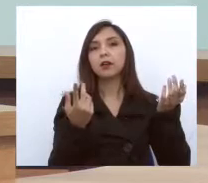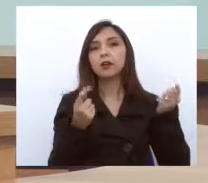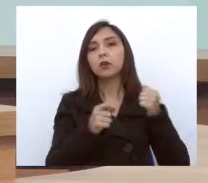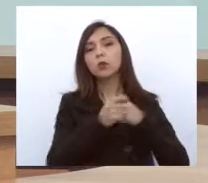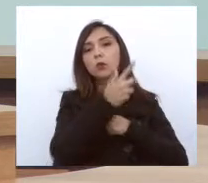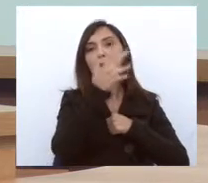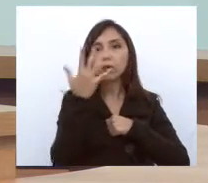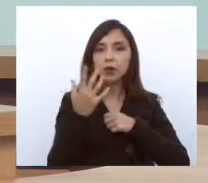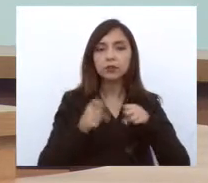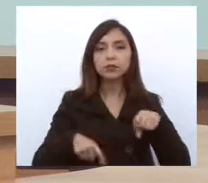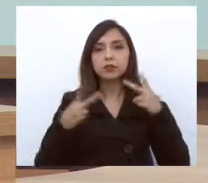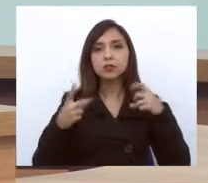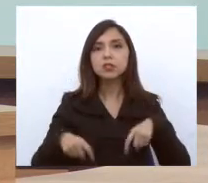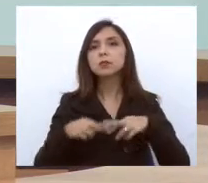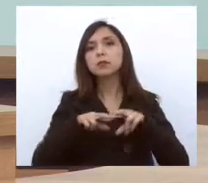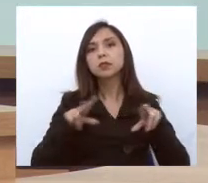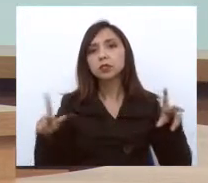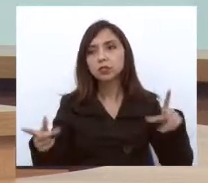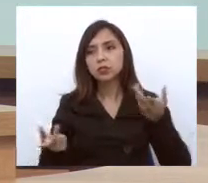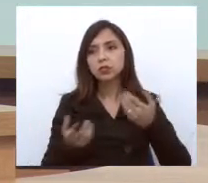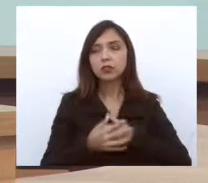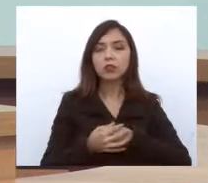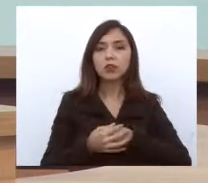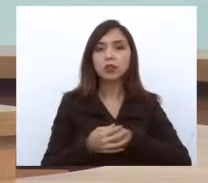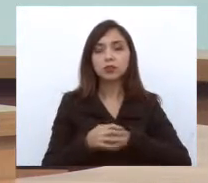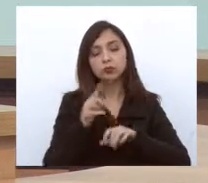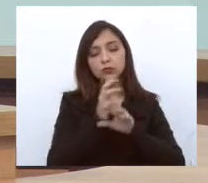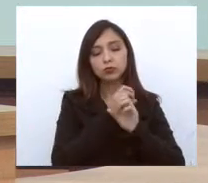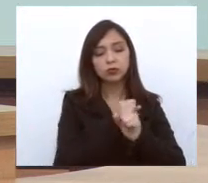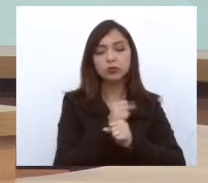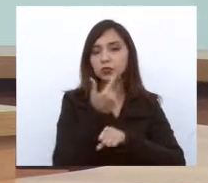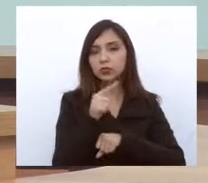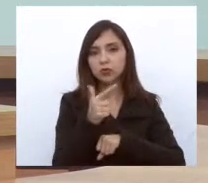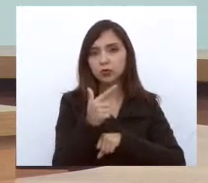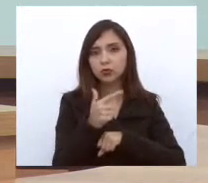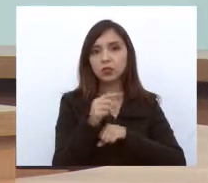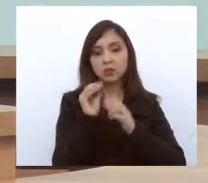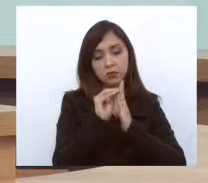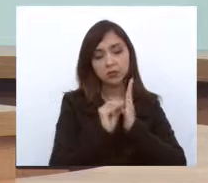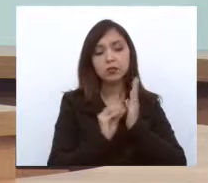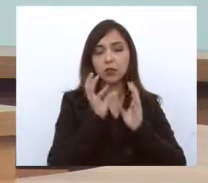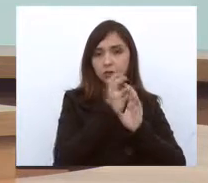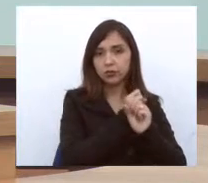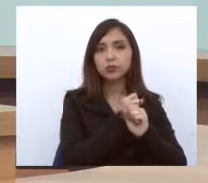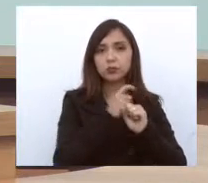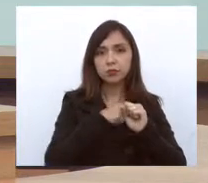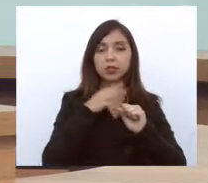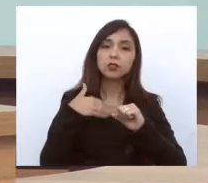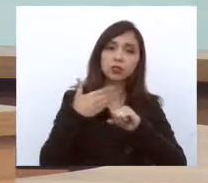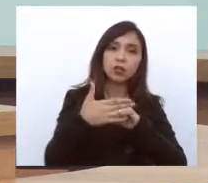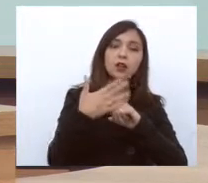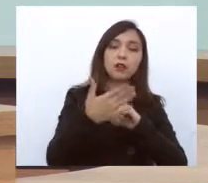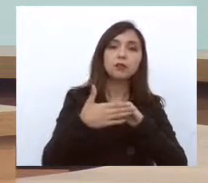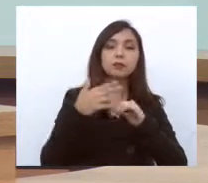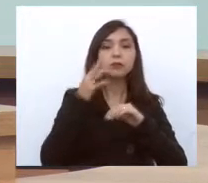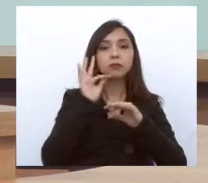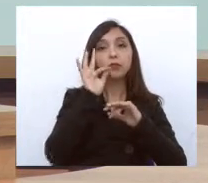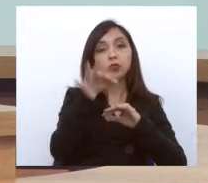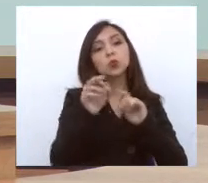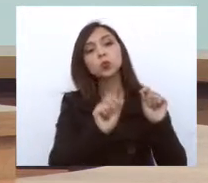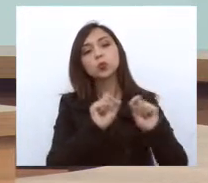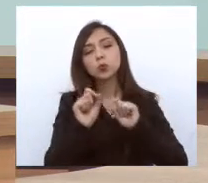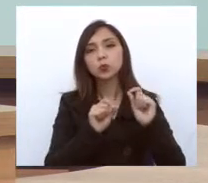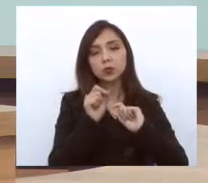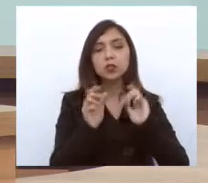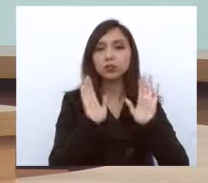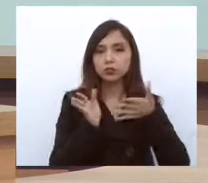gasto com despesas, que não estão contadas, mas está na dotação orçamentária já prevista dentro da LDO do